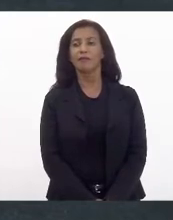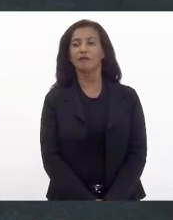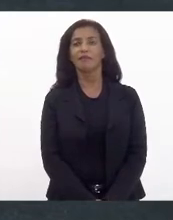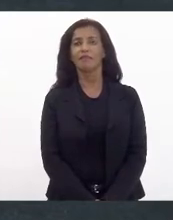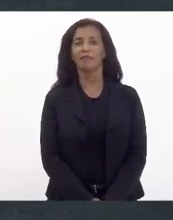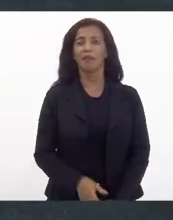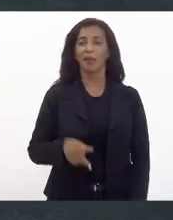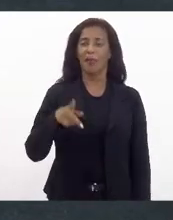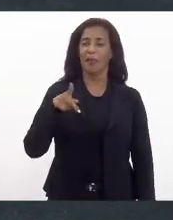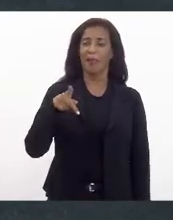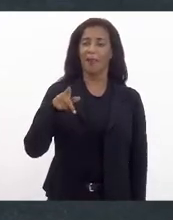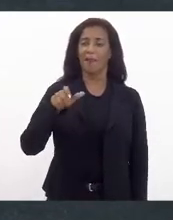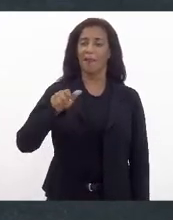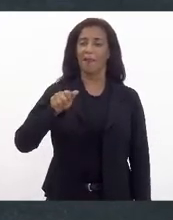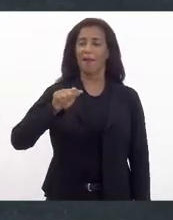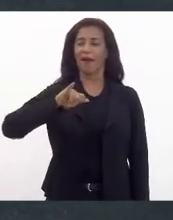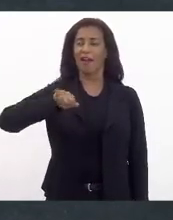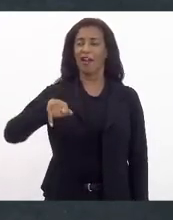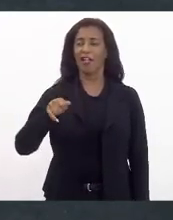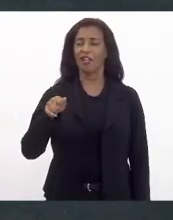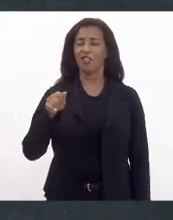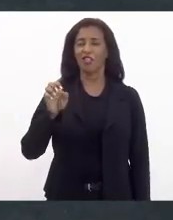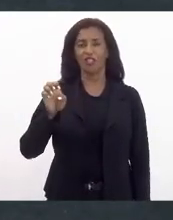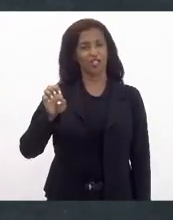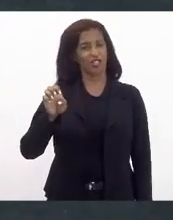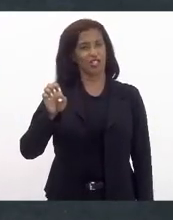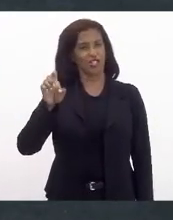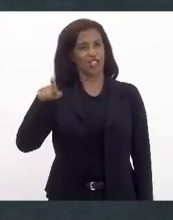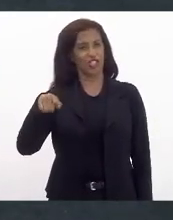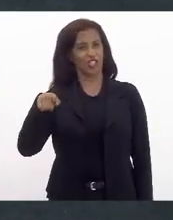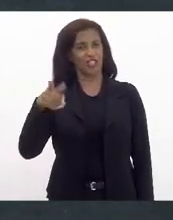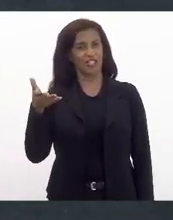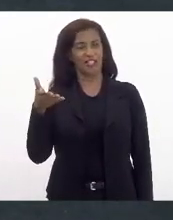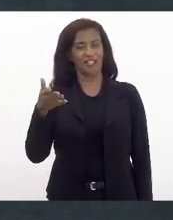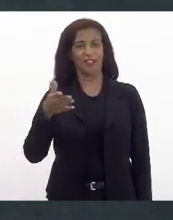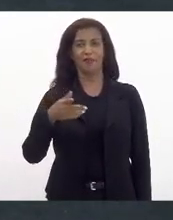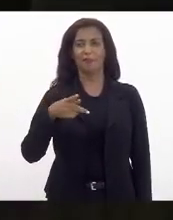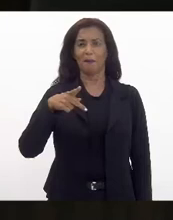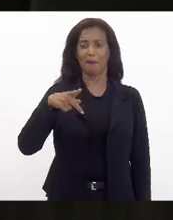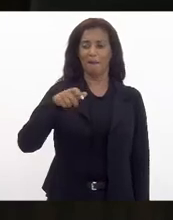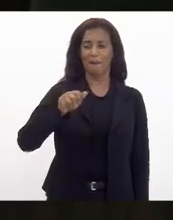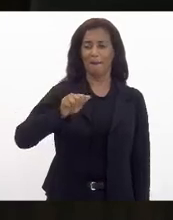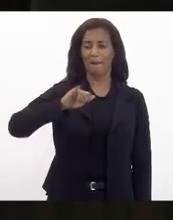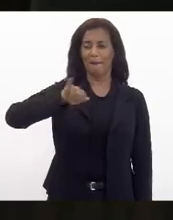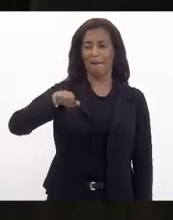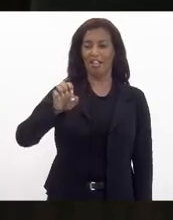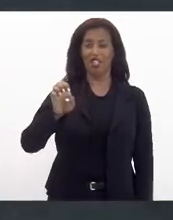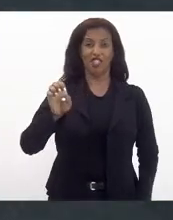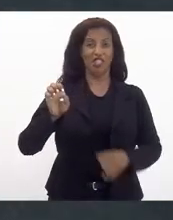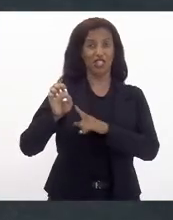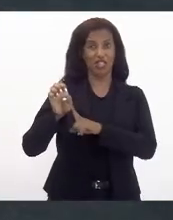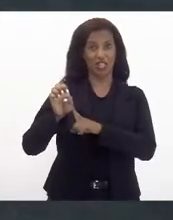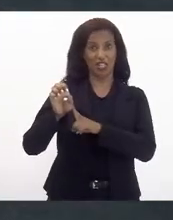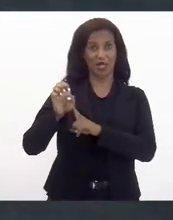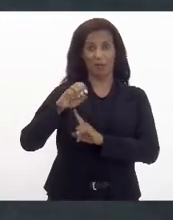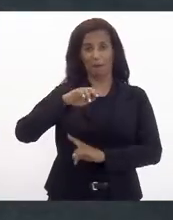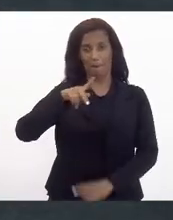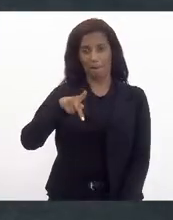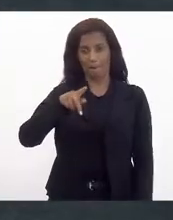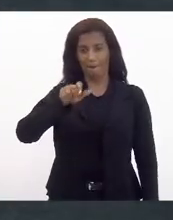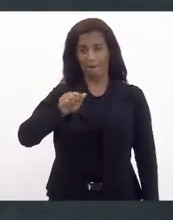o pajé e o pajé o pajé para encher não é uma figura